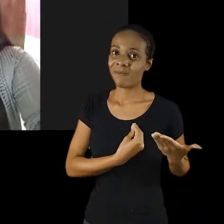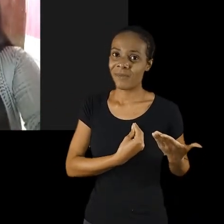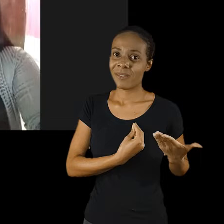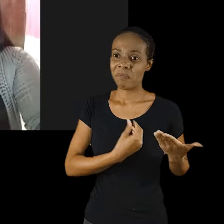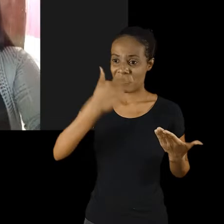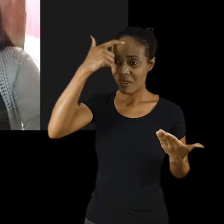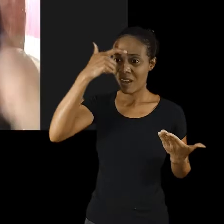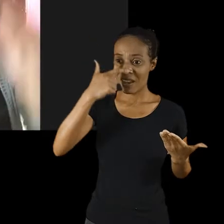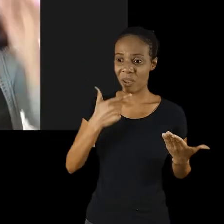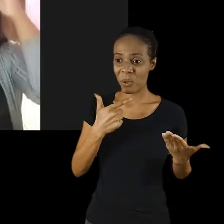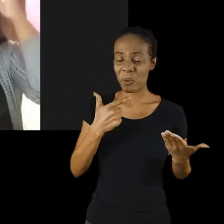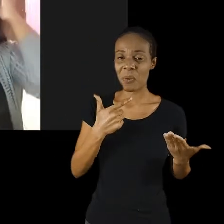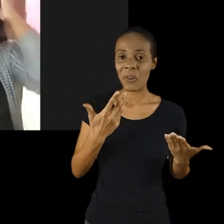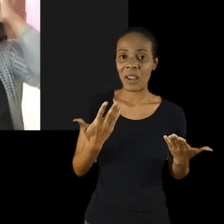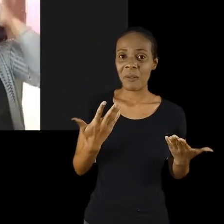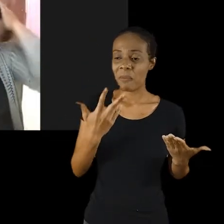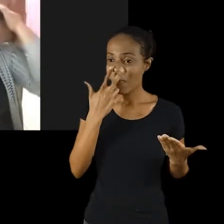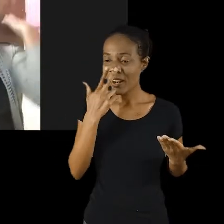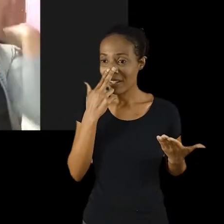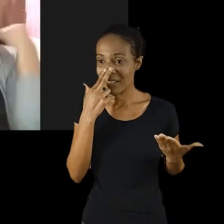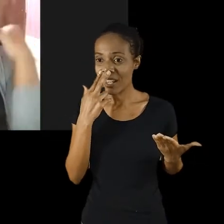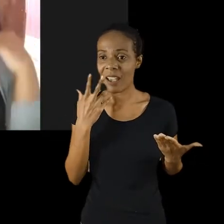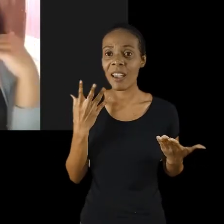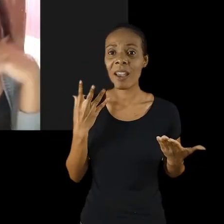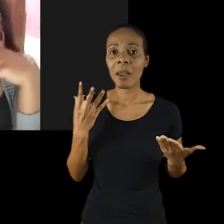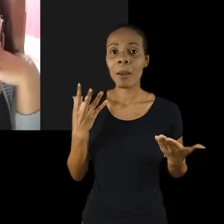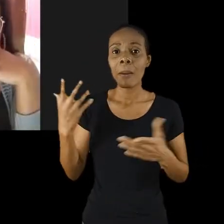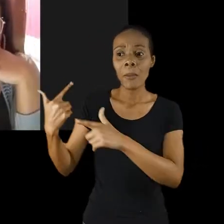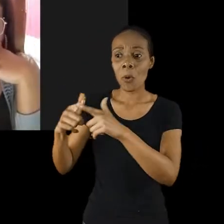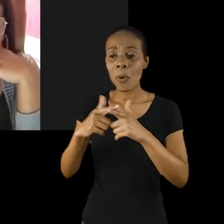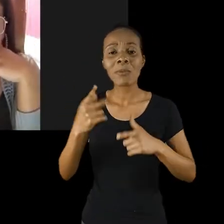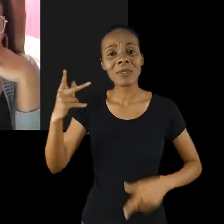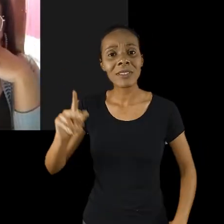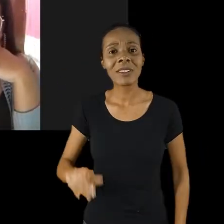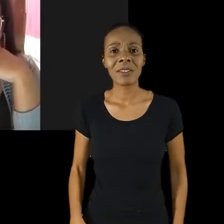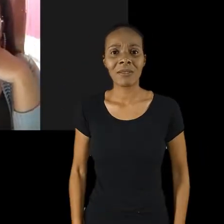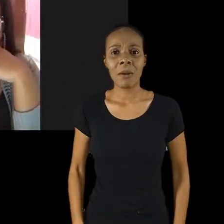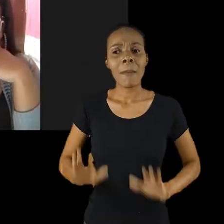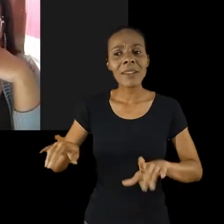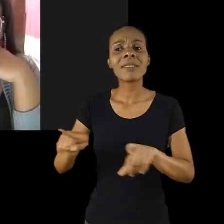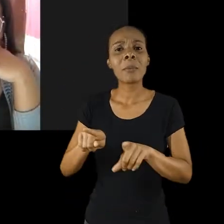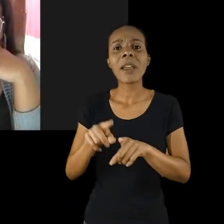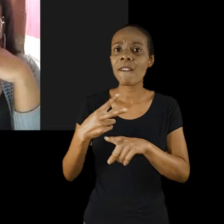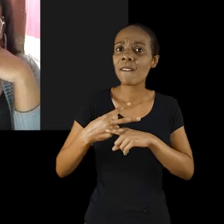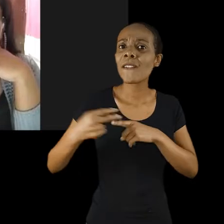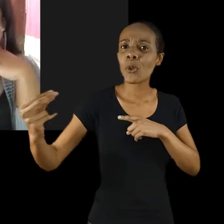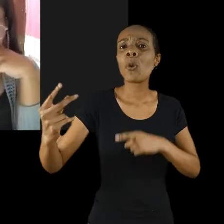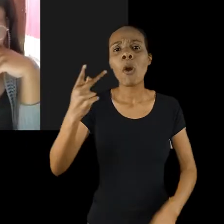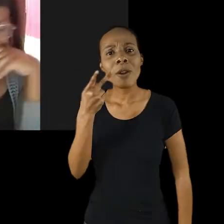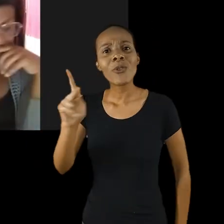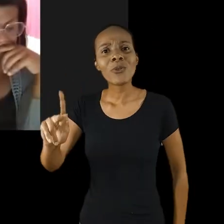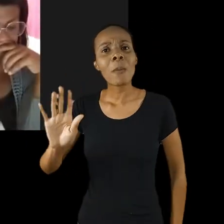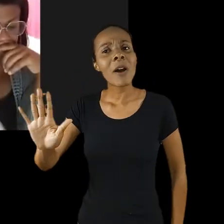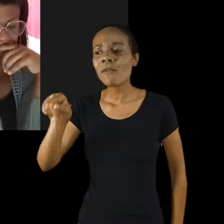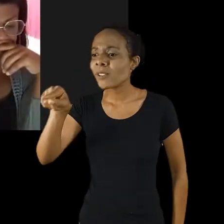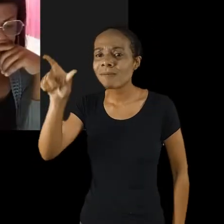fracasso, como Bichart disse, e também, ao mesmo tempo, a sua vitória, a sua glória, e você não consegue contemplar isso.